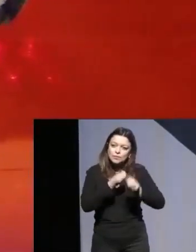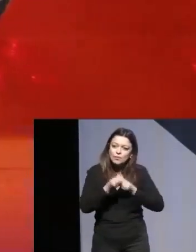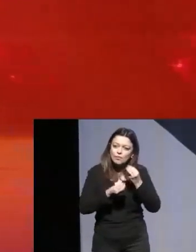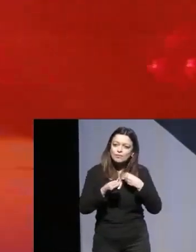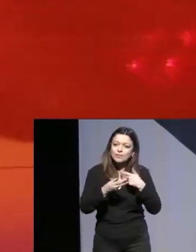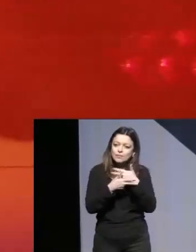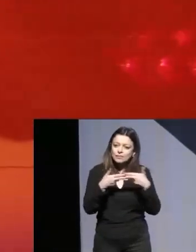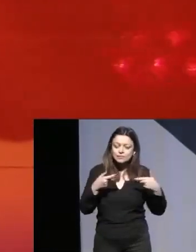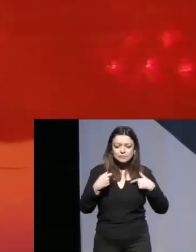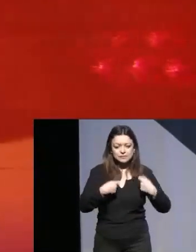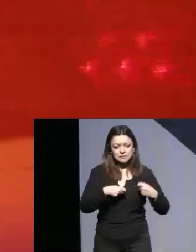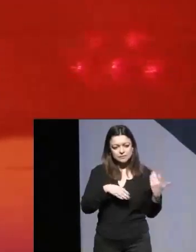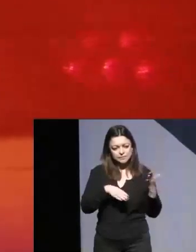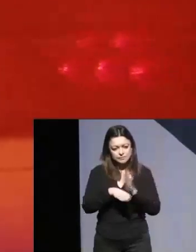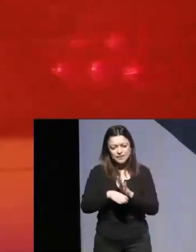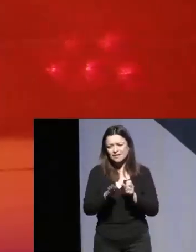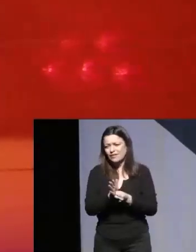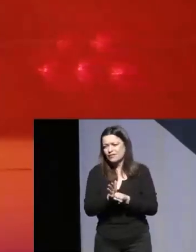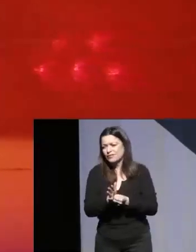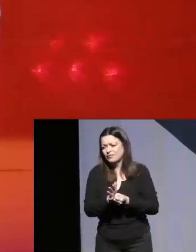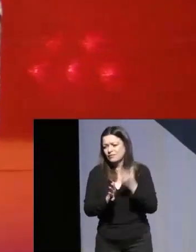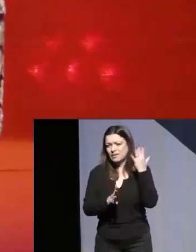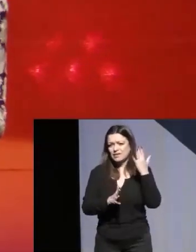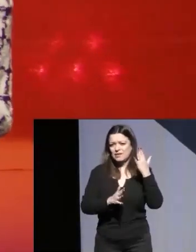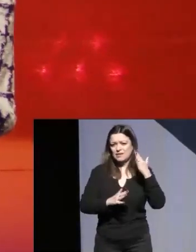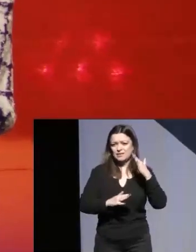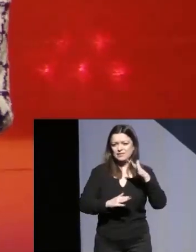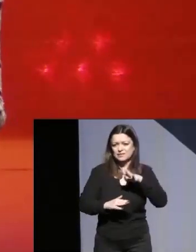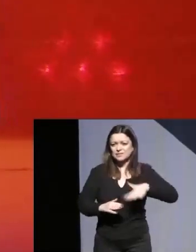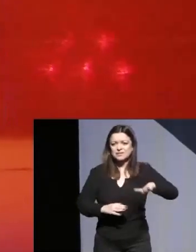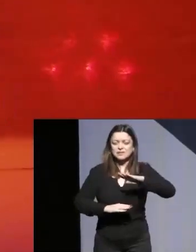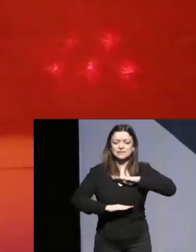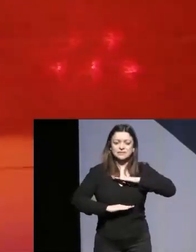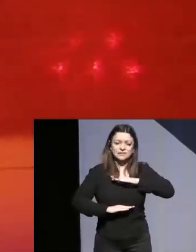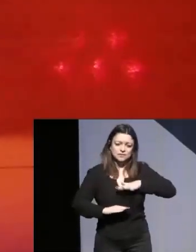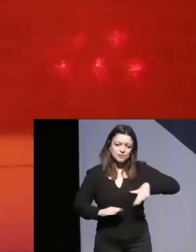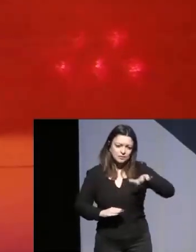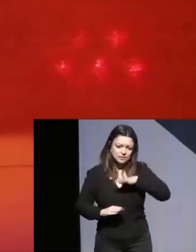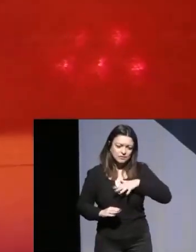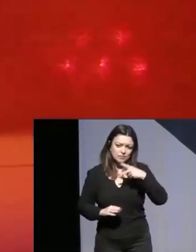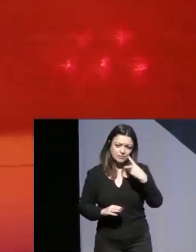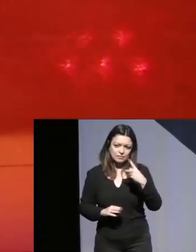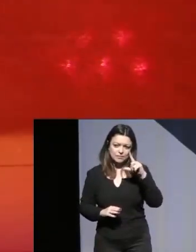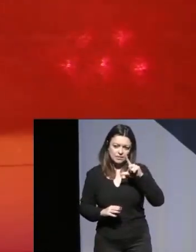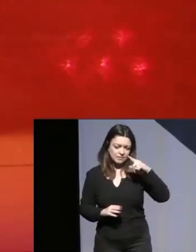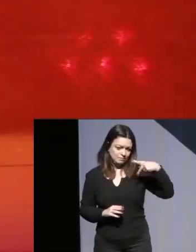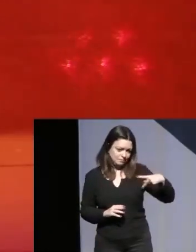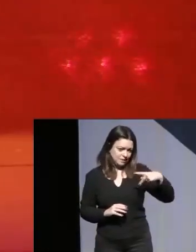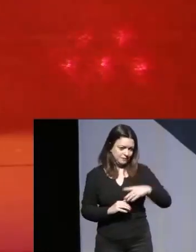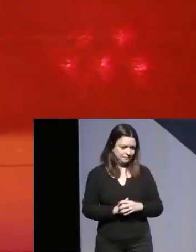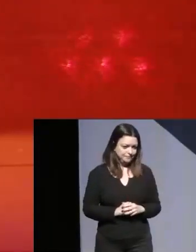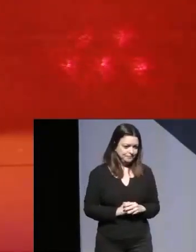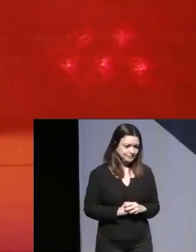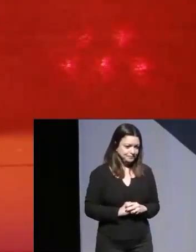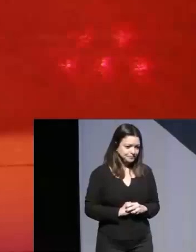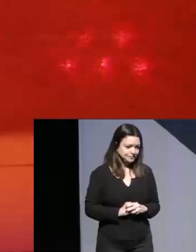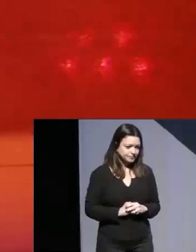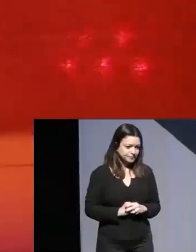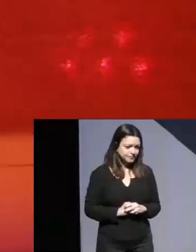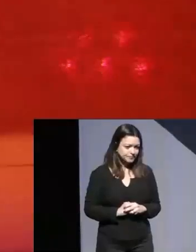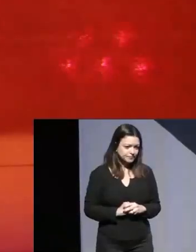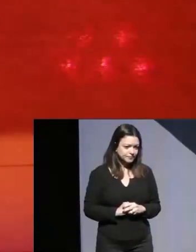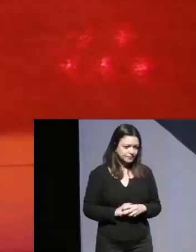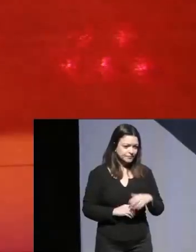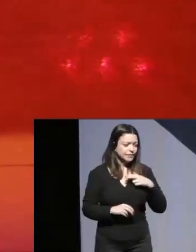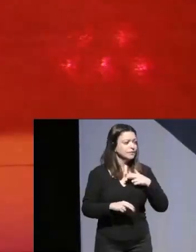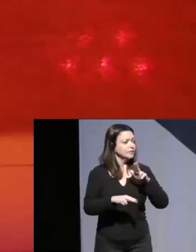série de situações previstas no artigo 4º do PLP. Por isso que eu estava dizendo que, como eu disponho desse